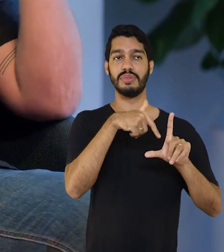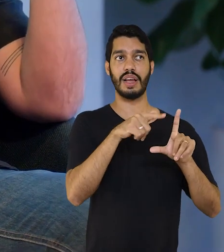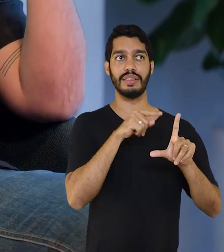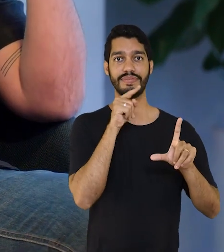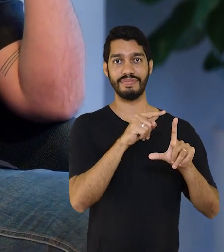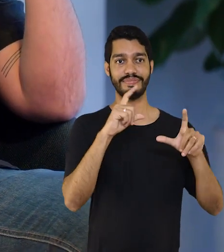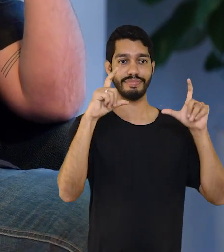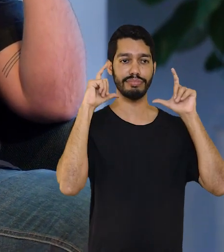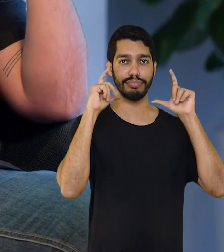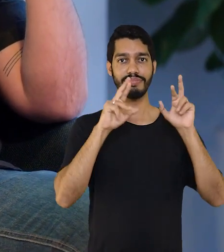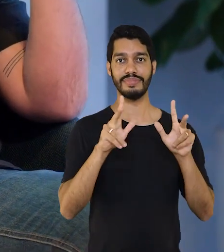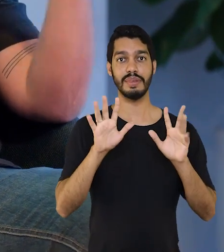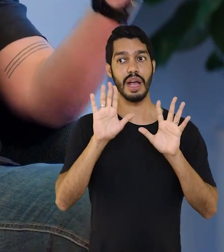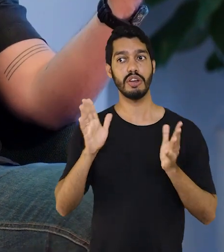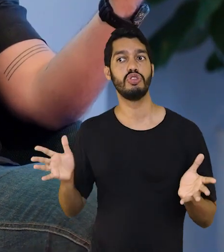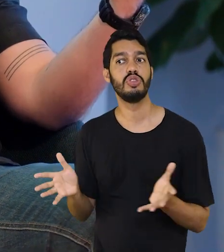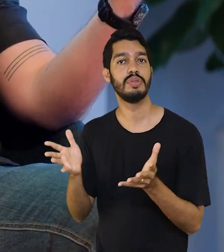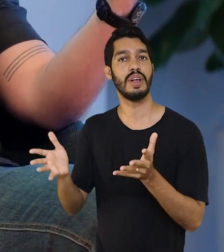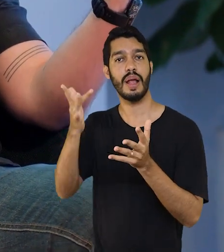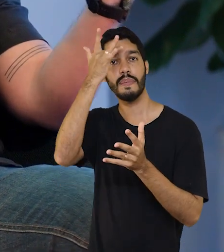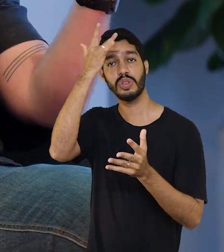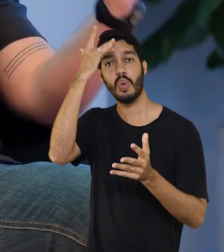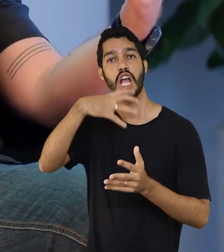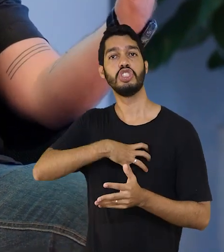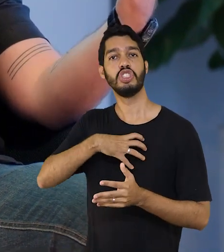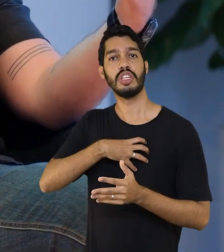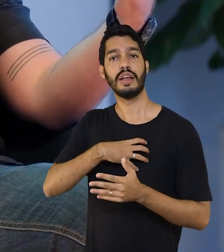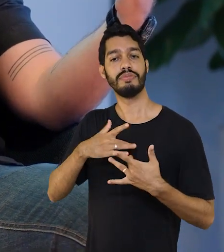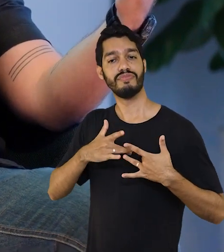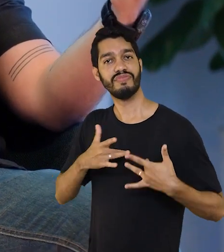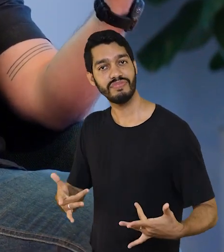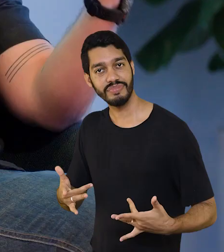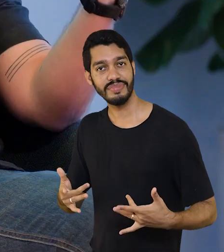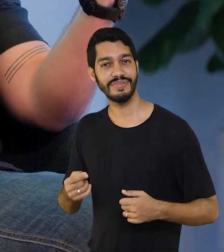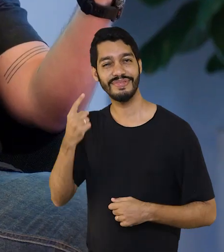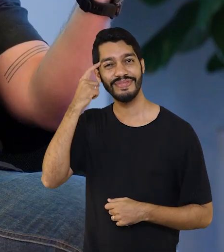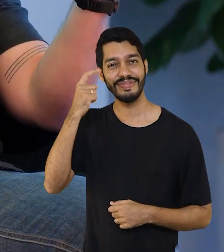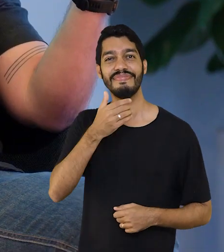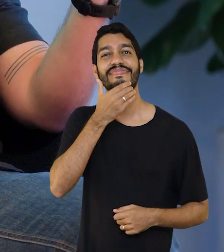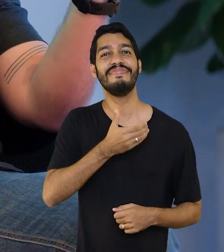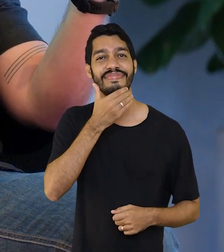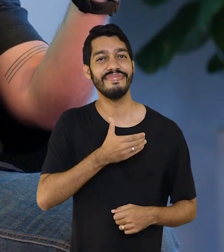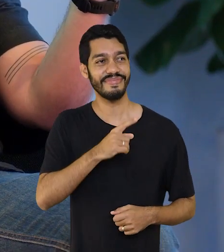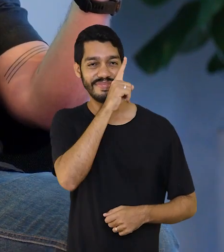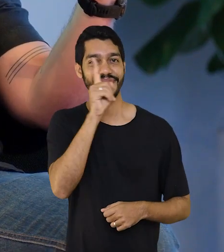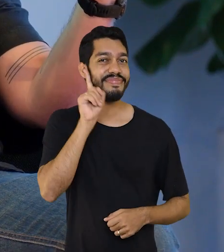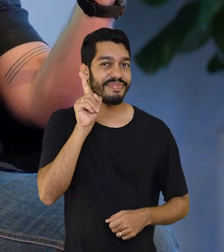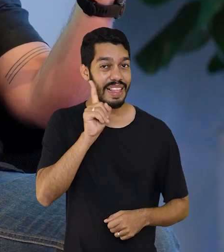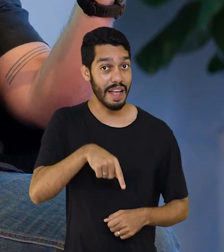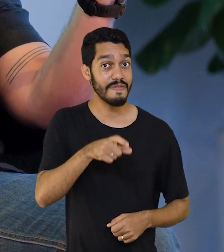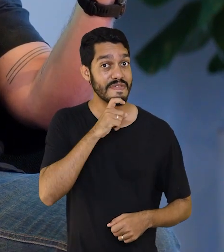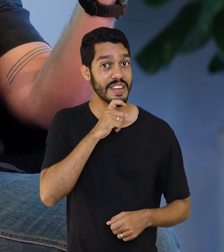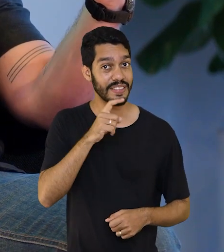que o raciocínio era, vamos inspirar as pessoas a serem generosas. E lembra que o dezembro nos Estados Unidos é